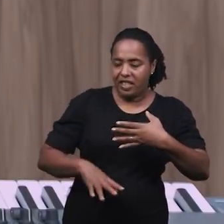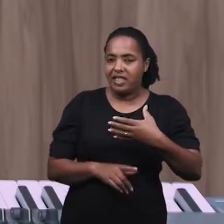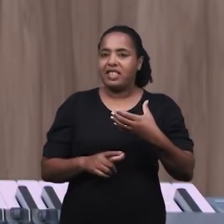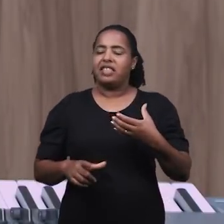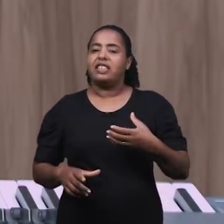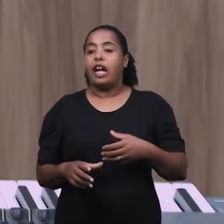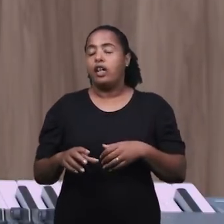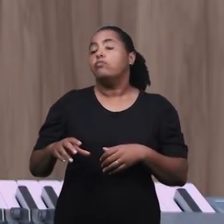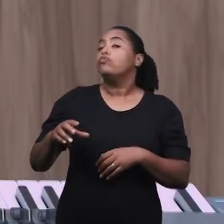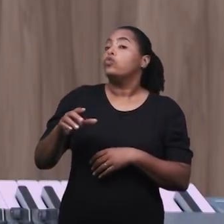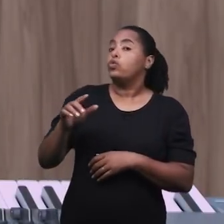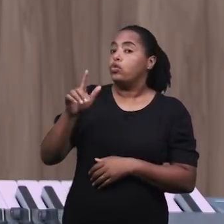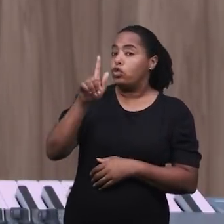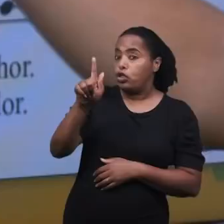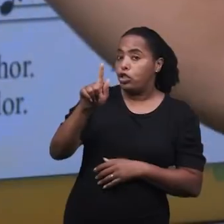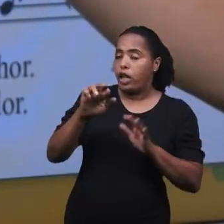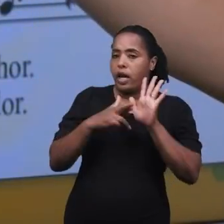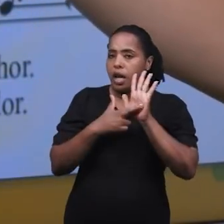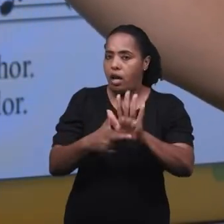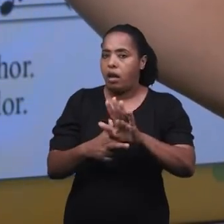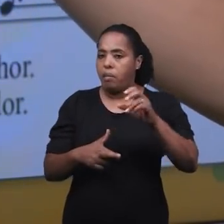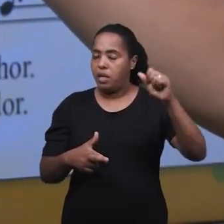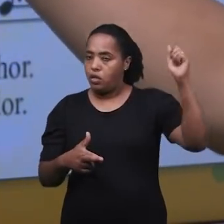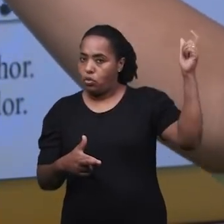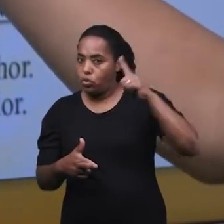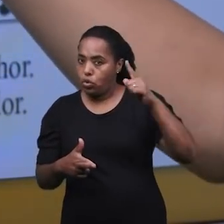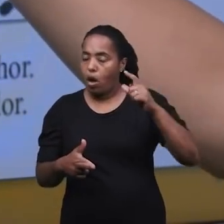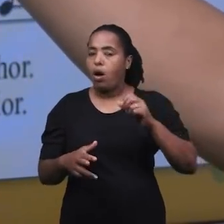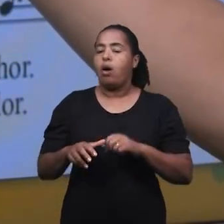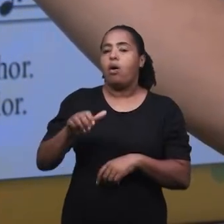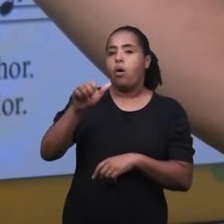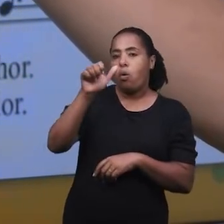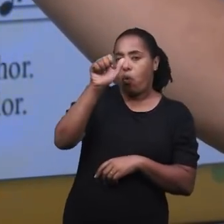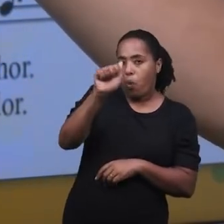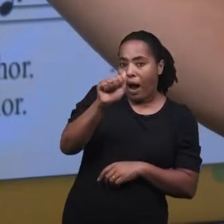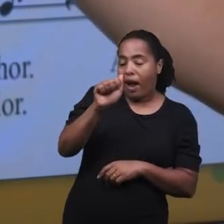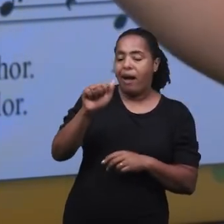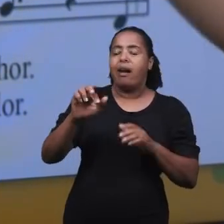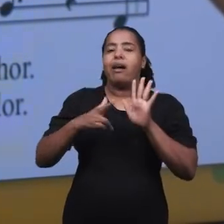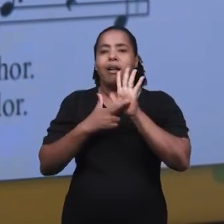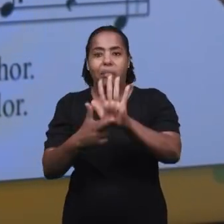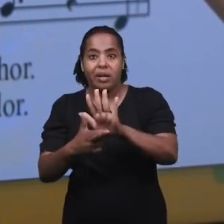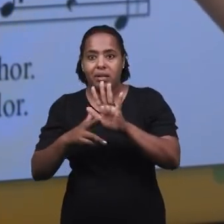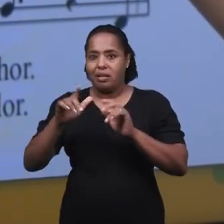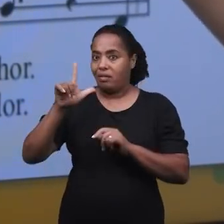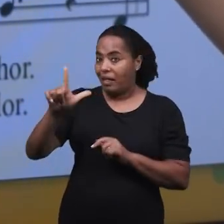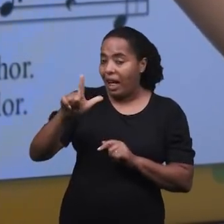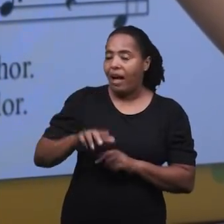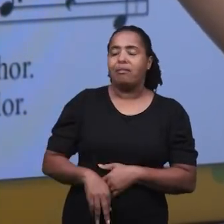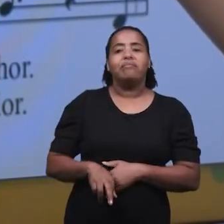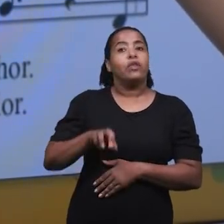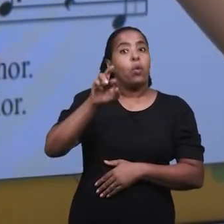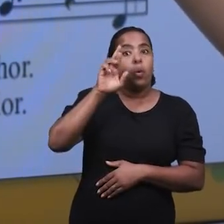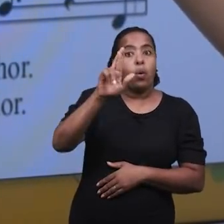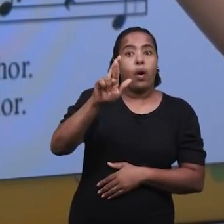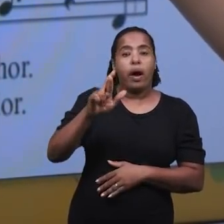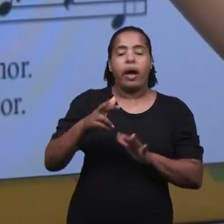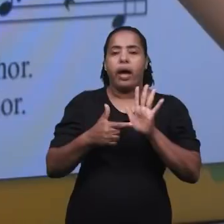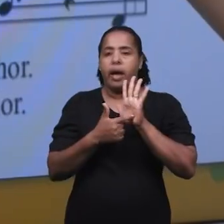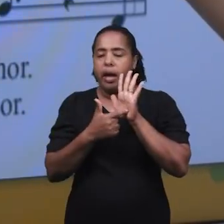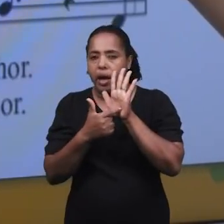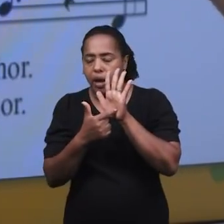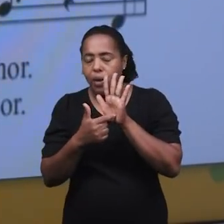G representa o Sol, o A com M representa o Lá, o